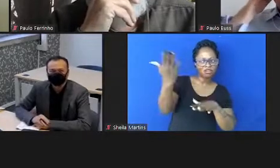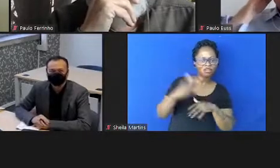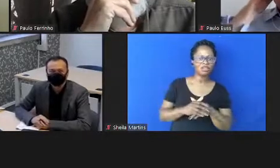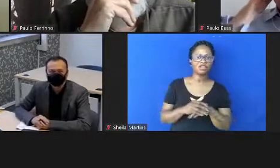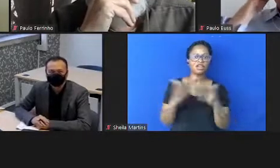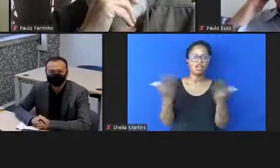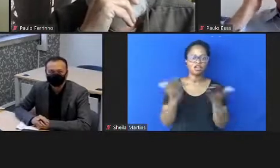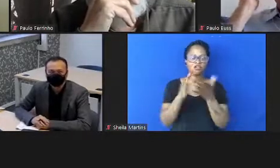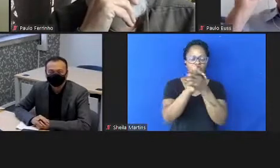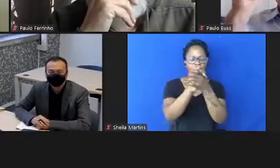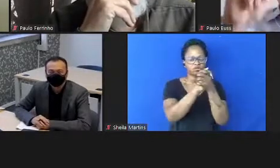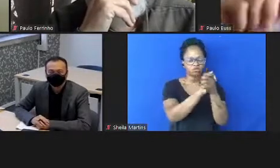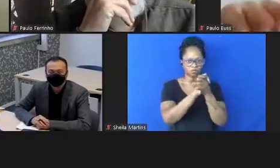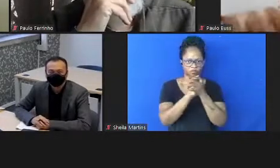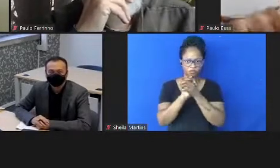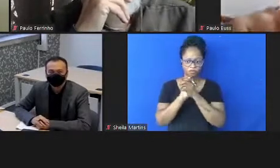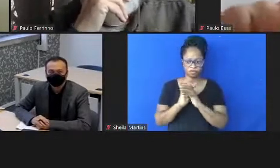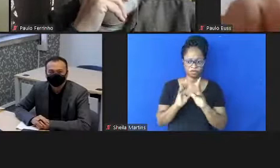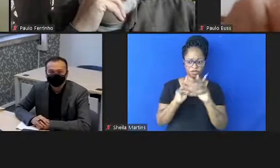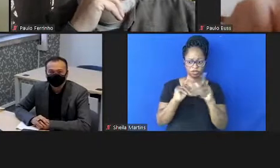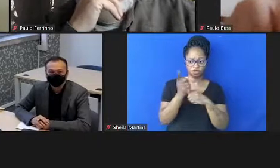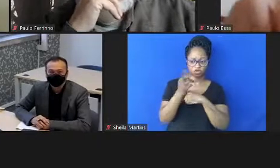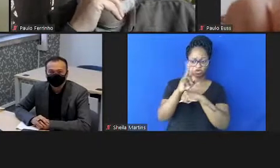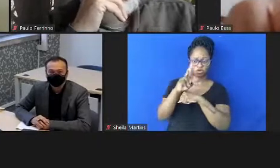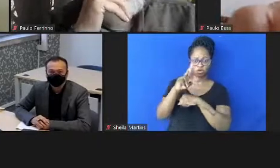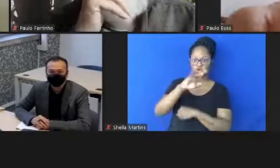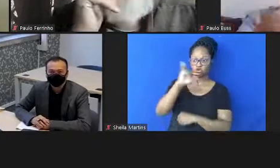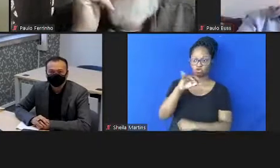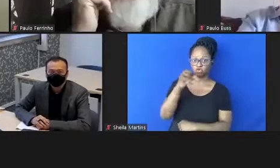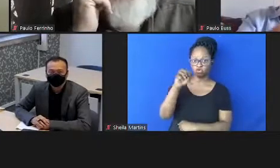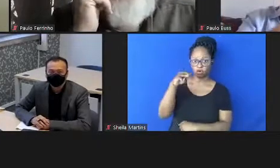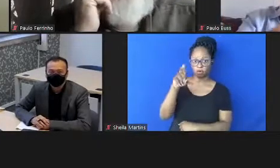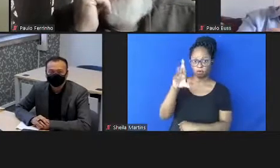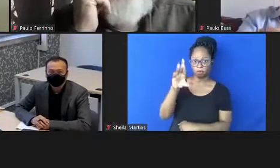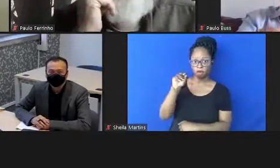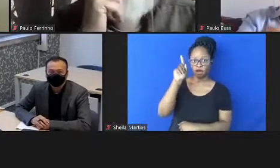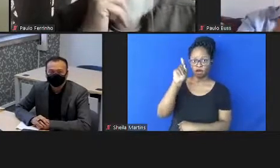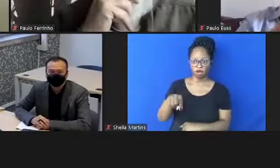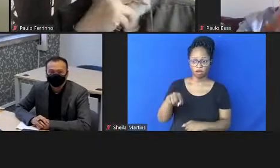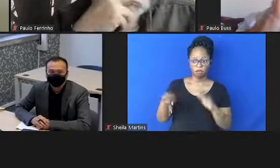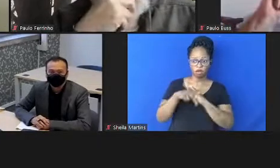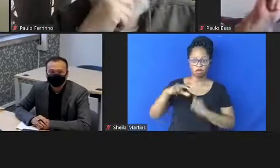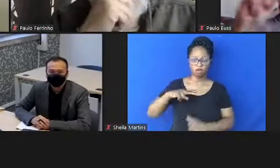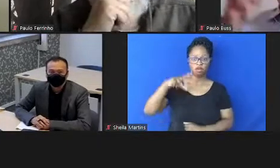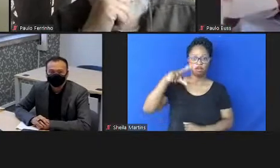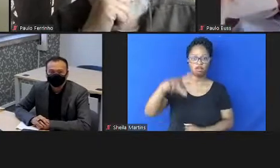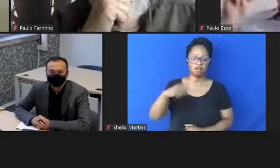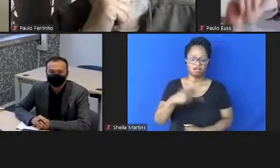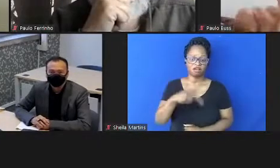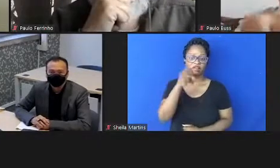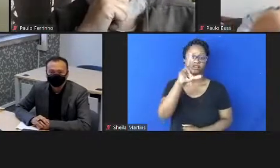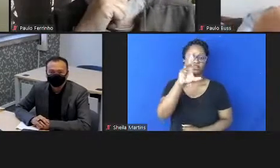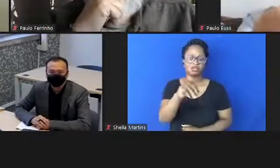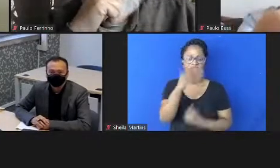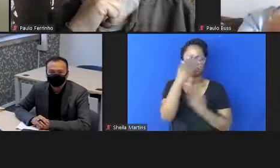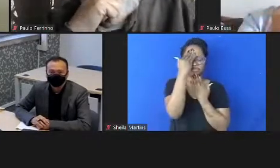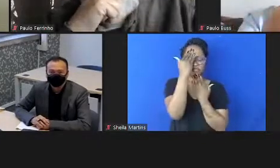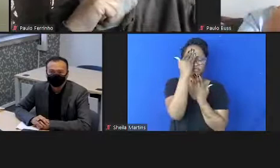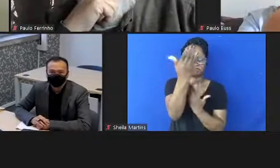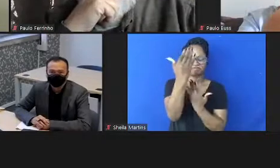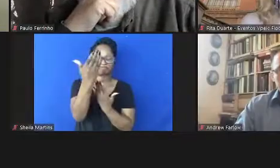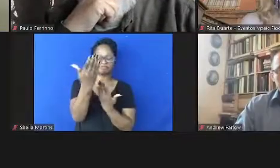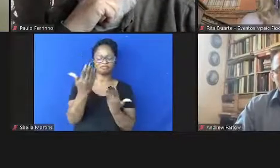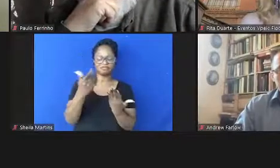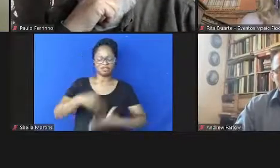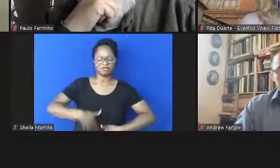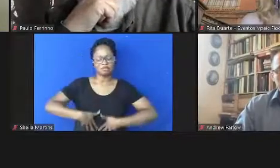cumprimentar o doutor João Marco Gedeus Consul-Geral de Junto de Portugal, no Rio de Janeiro, agradecendo muito a sua presença, é uma honra